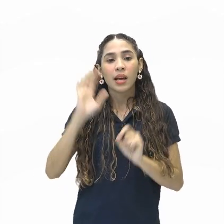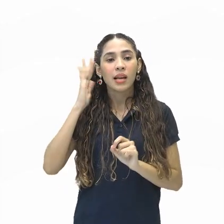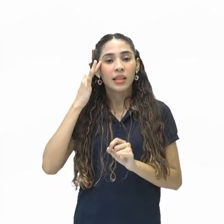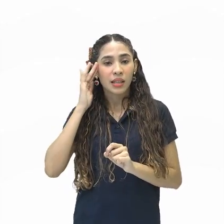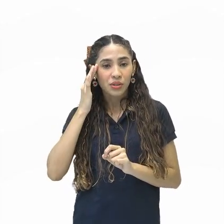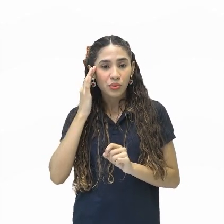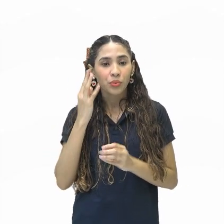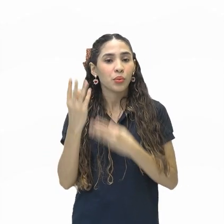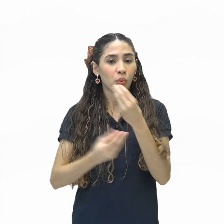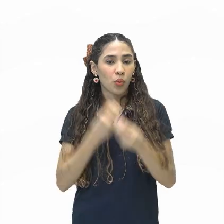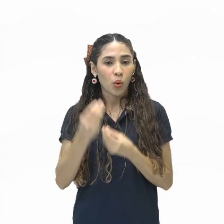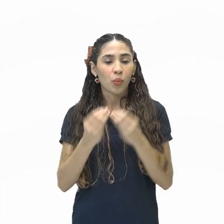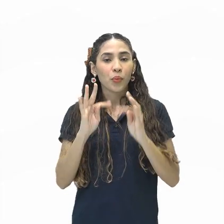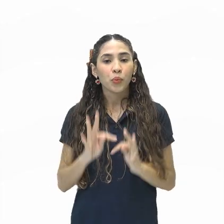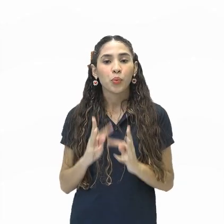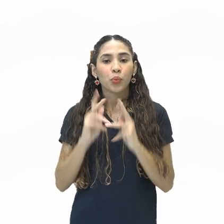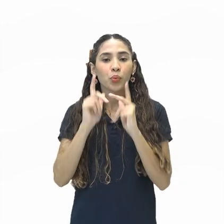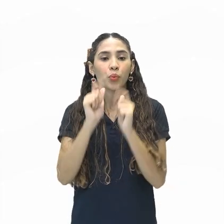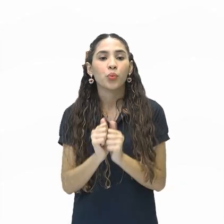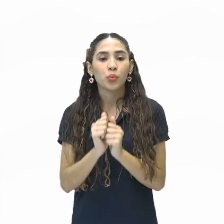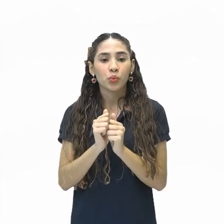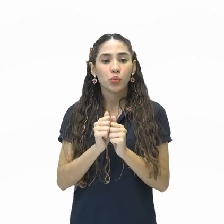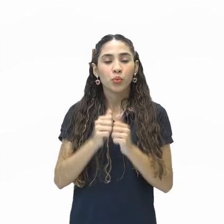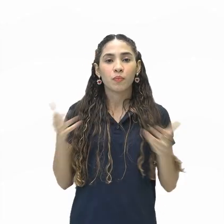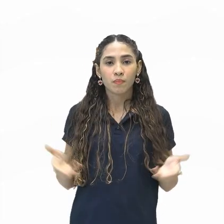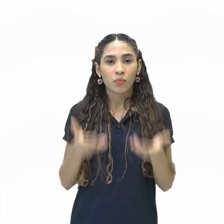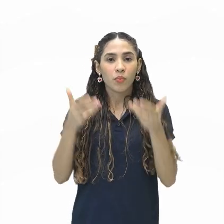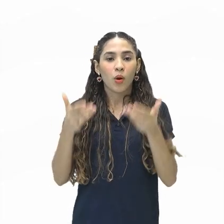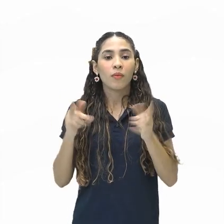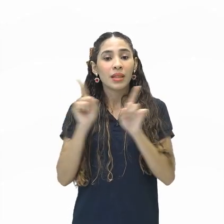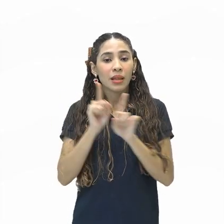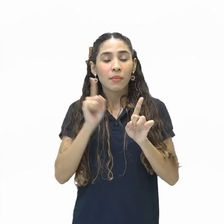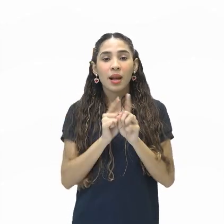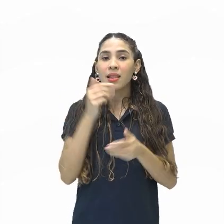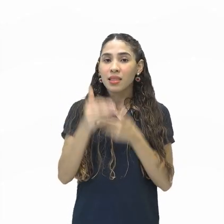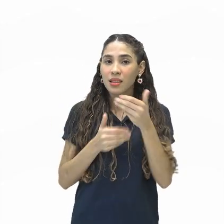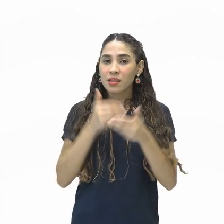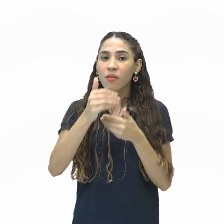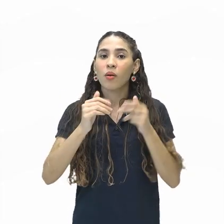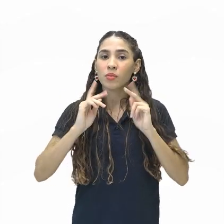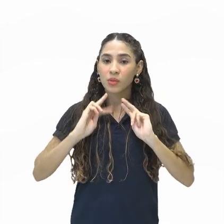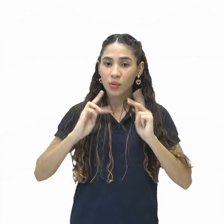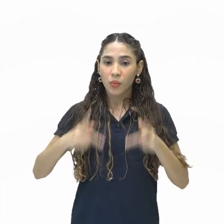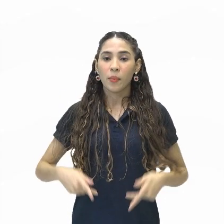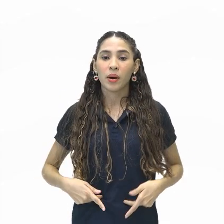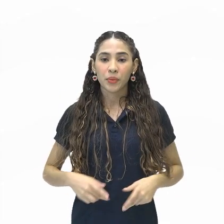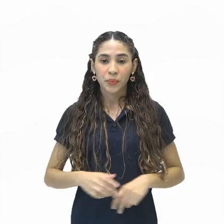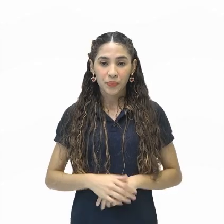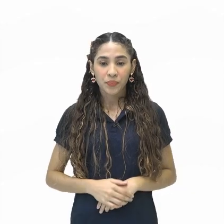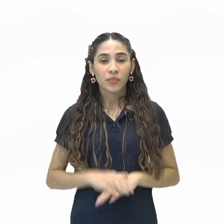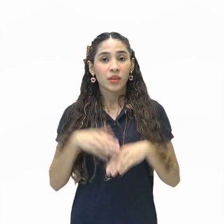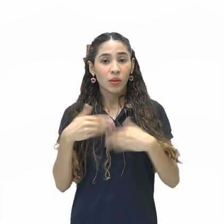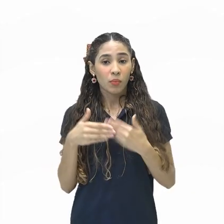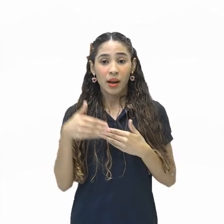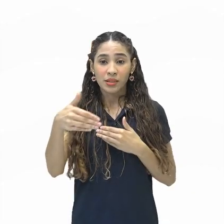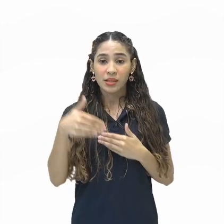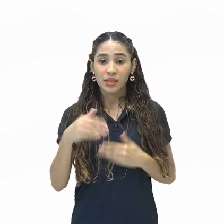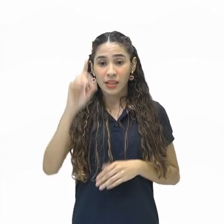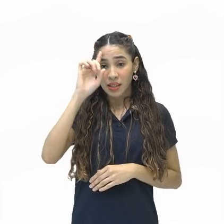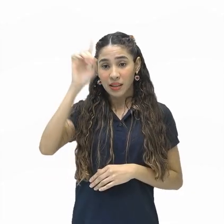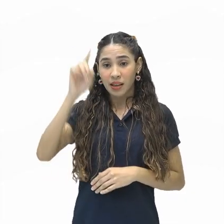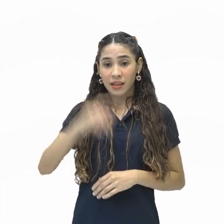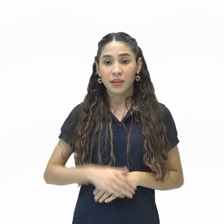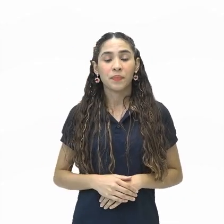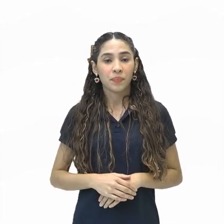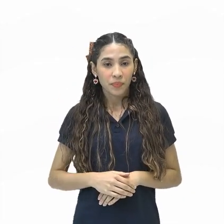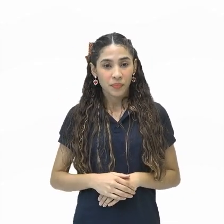entendido como tudo aquilo que promove e desenvolve o ser humano. A partir dessa ideia